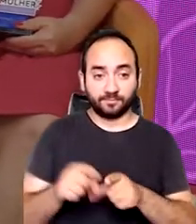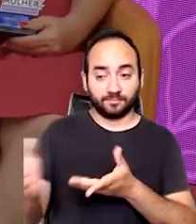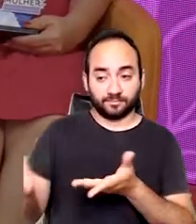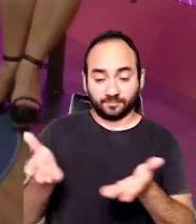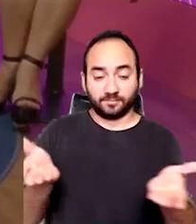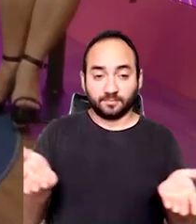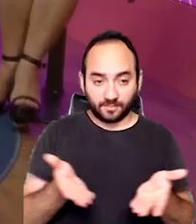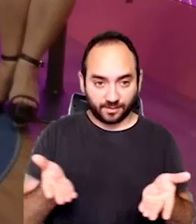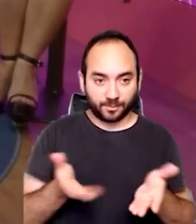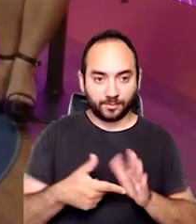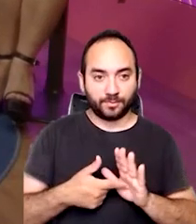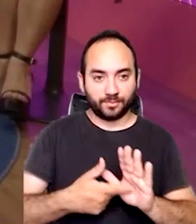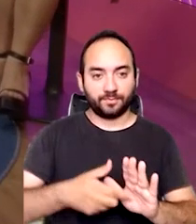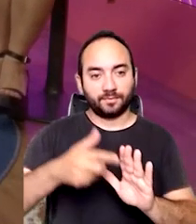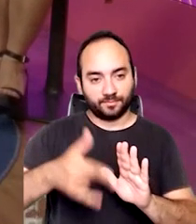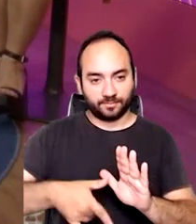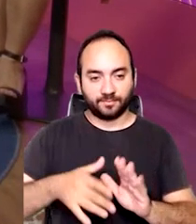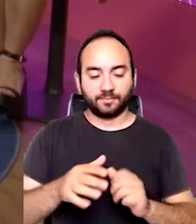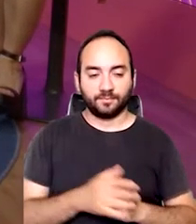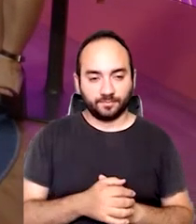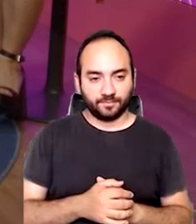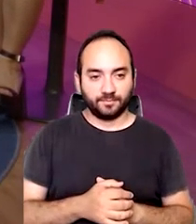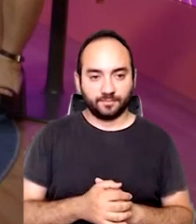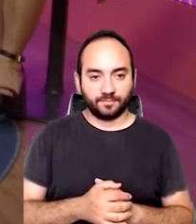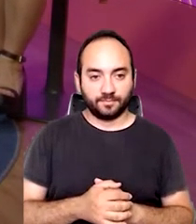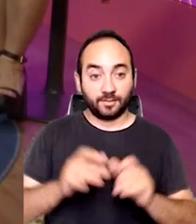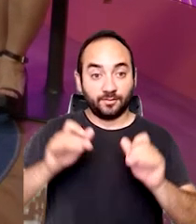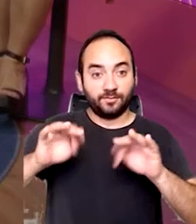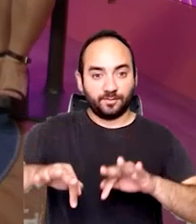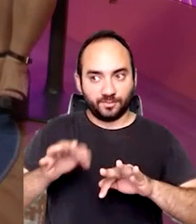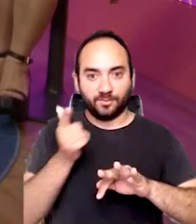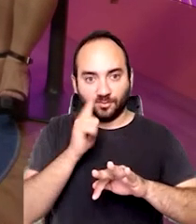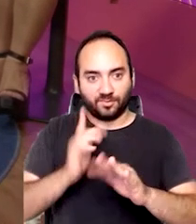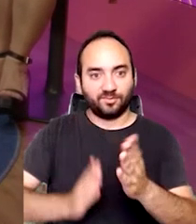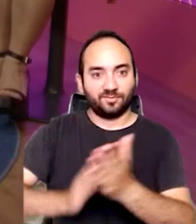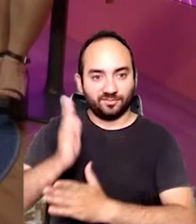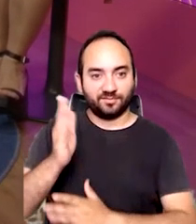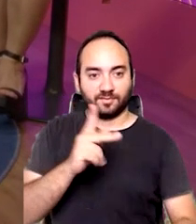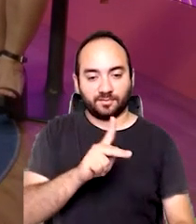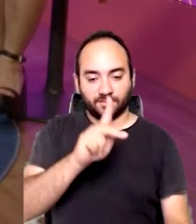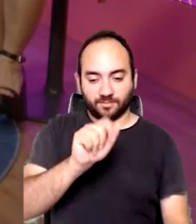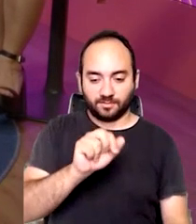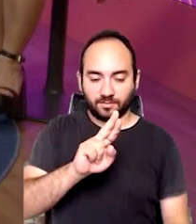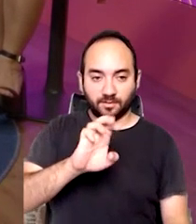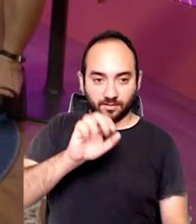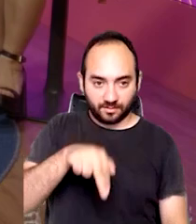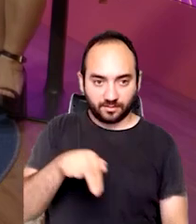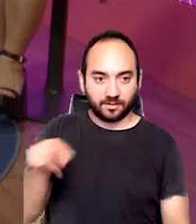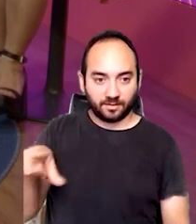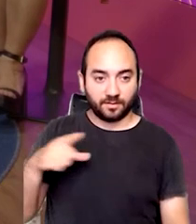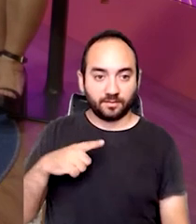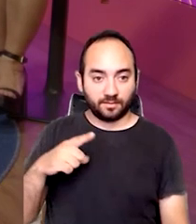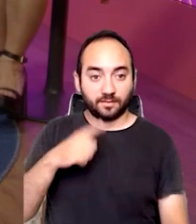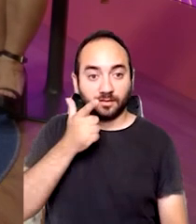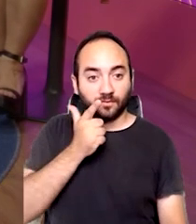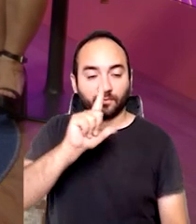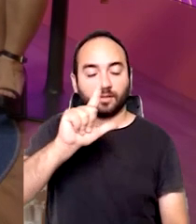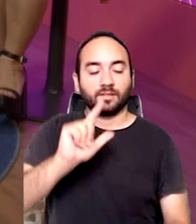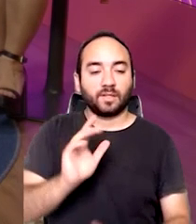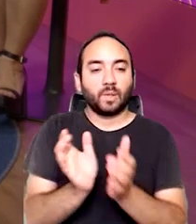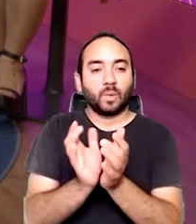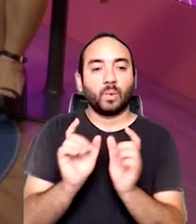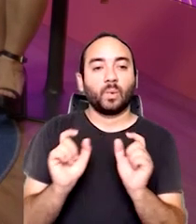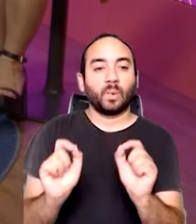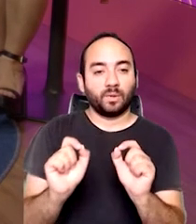também agora apresentando aqui a vocês a nossa finalista Karen Reis ela